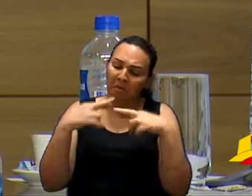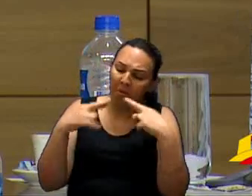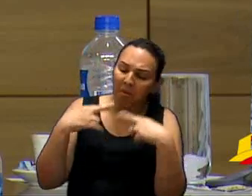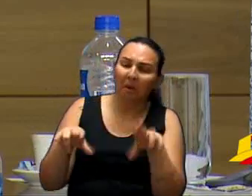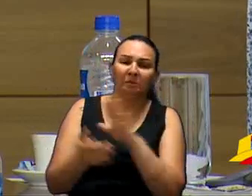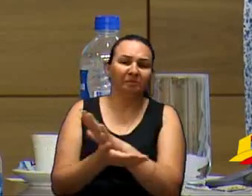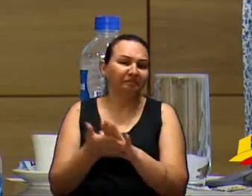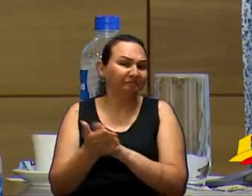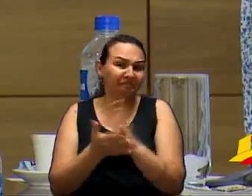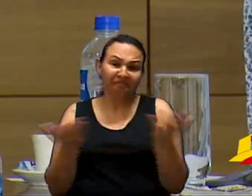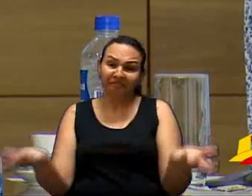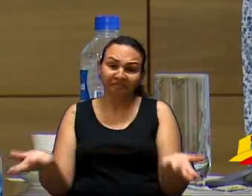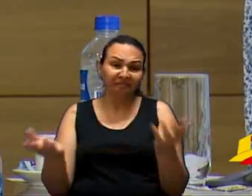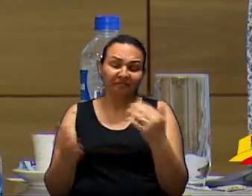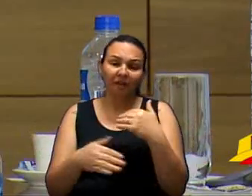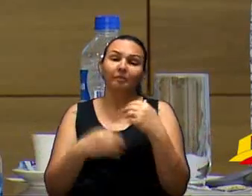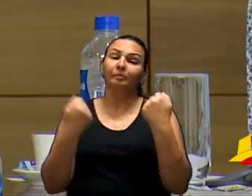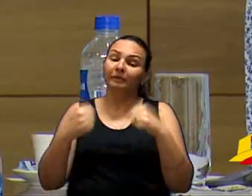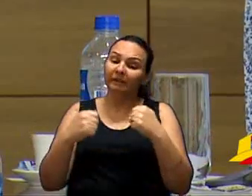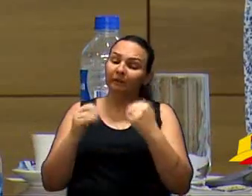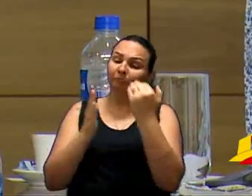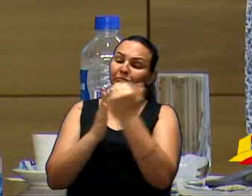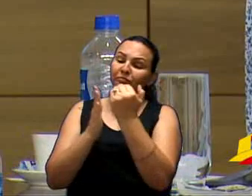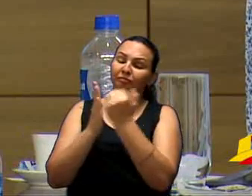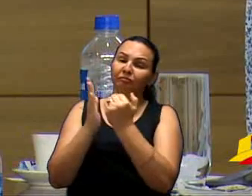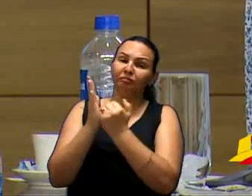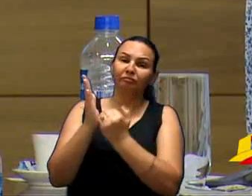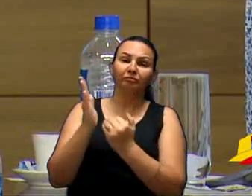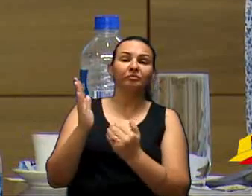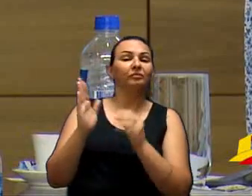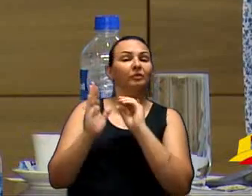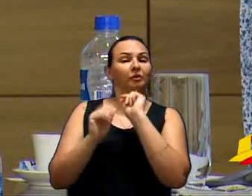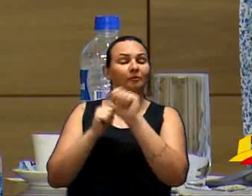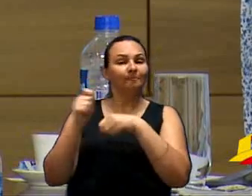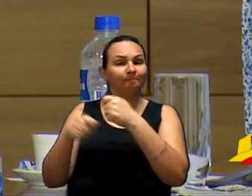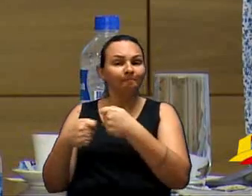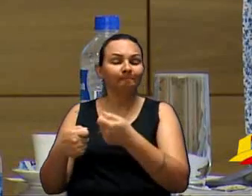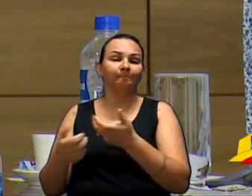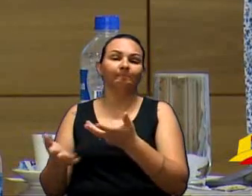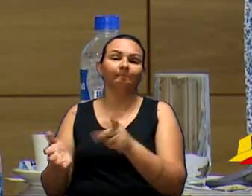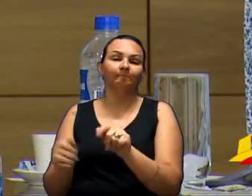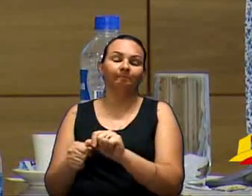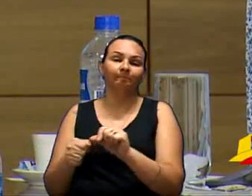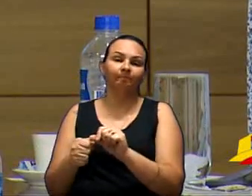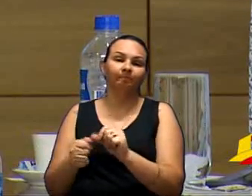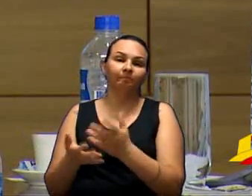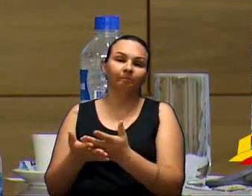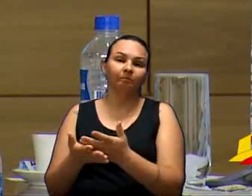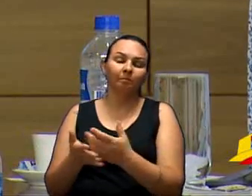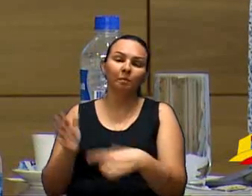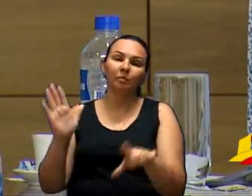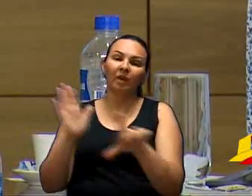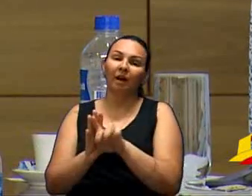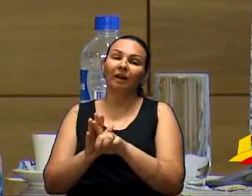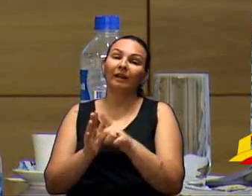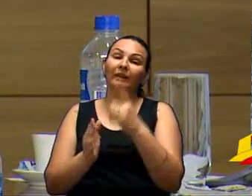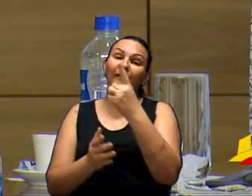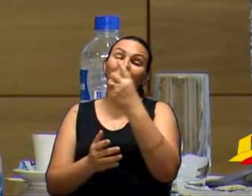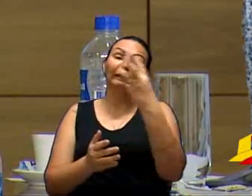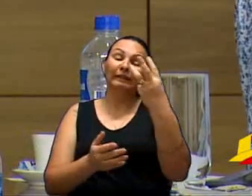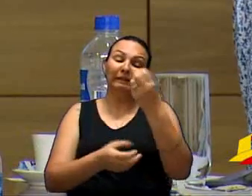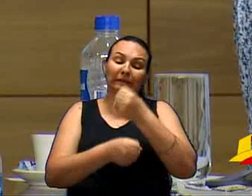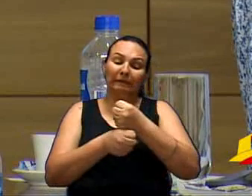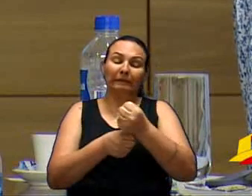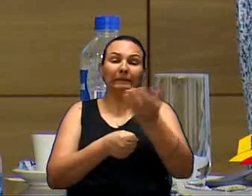temos que fazer uma programação de ação não desistir nunca né a legislação de 13 anos atrás aí fazer o quê